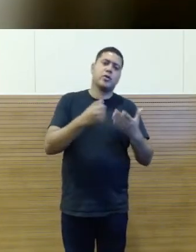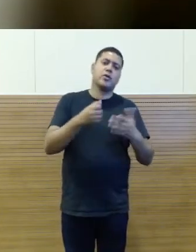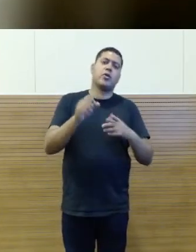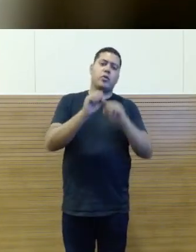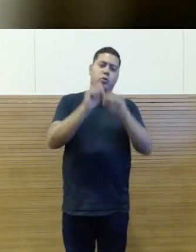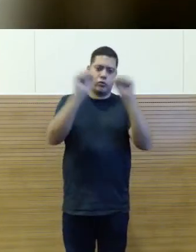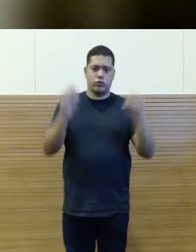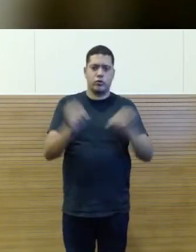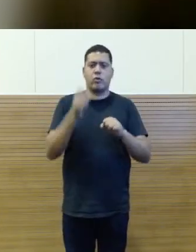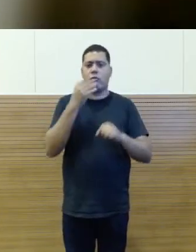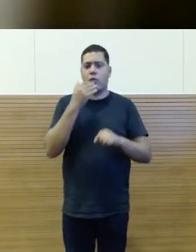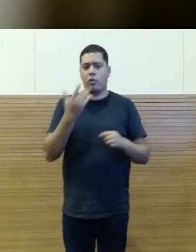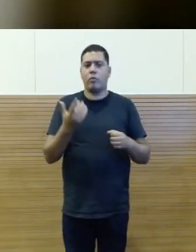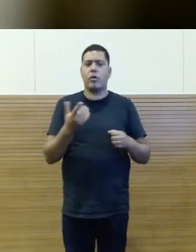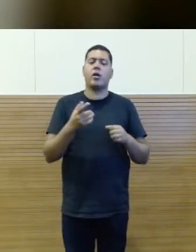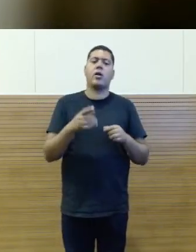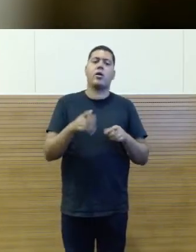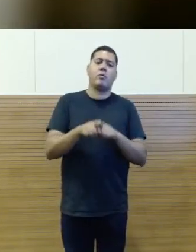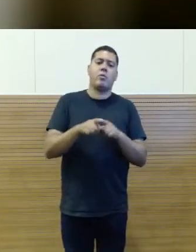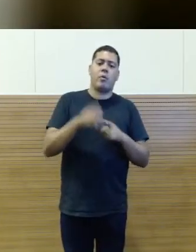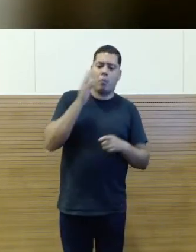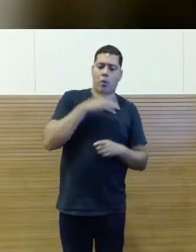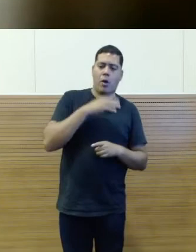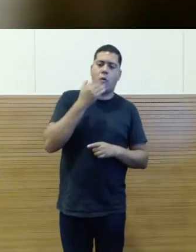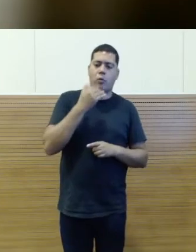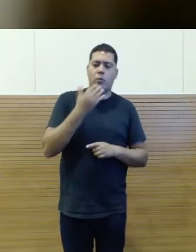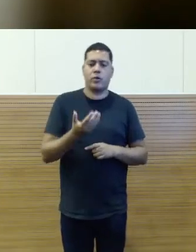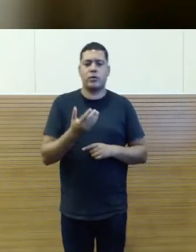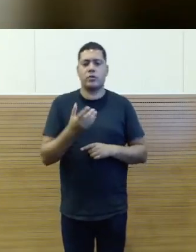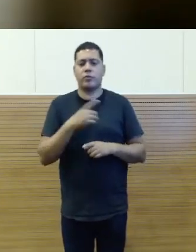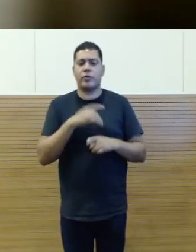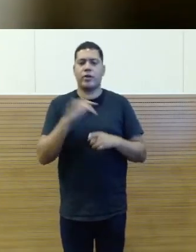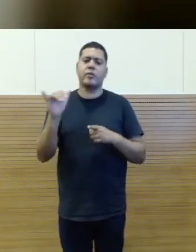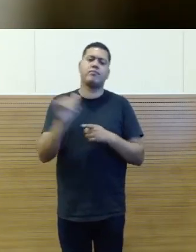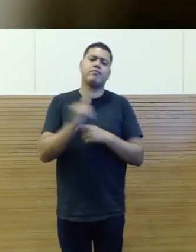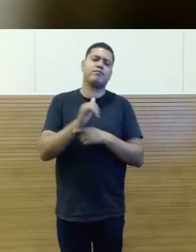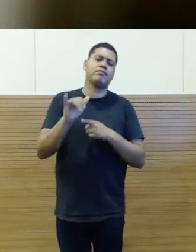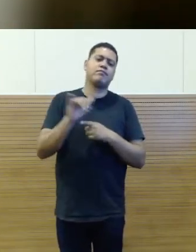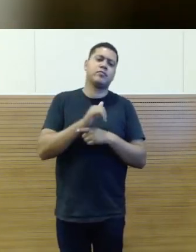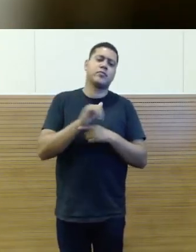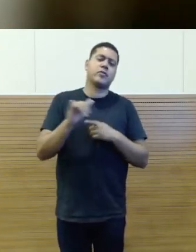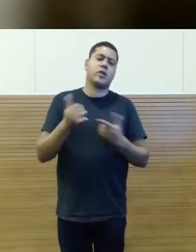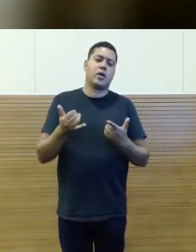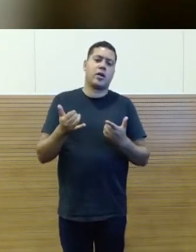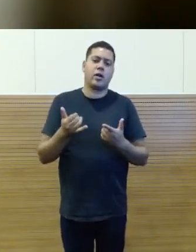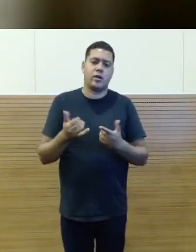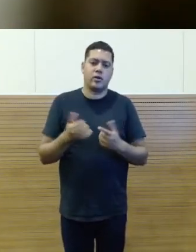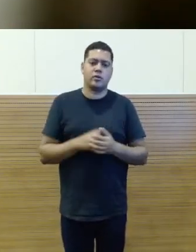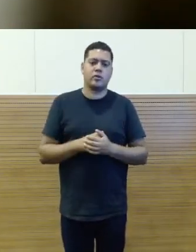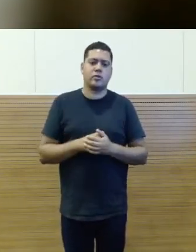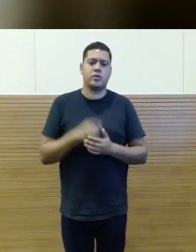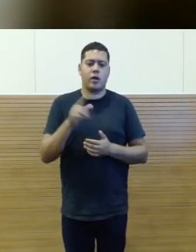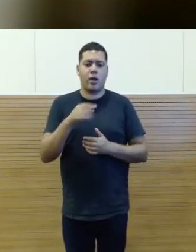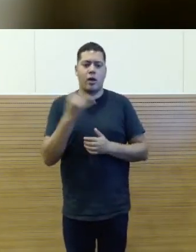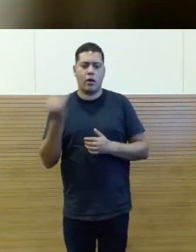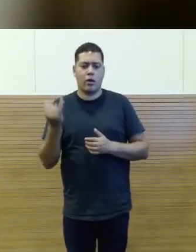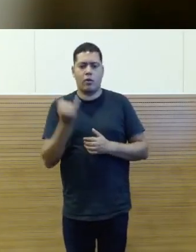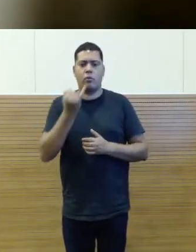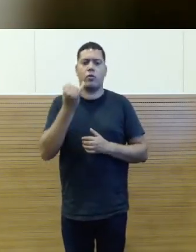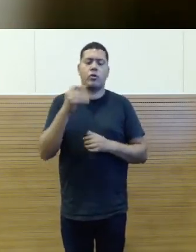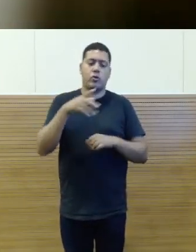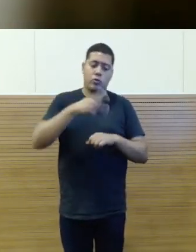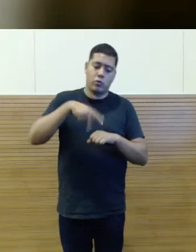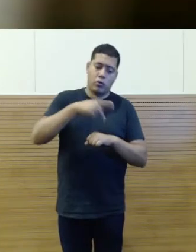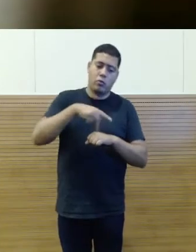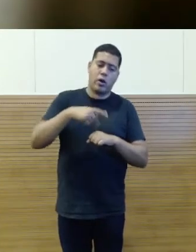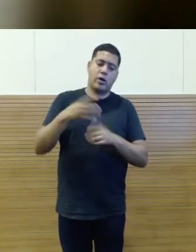alimentares e na má nutrição, que estratégias vocês visualizam que seriam importantes para os